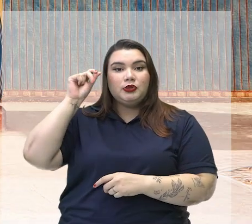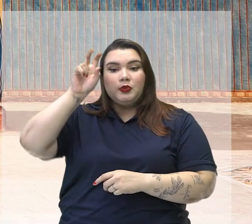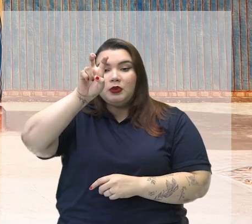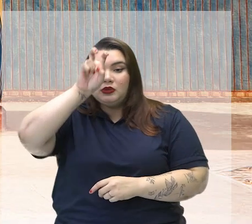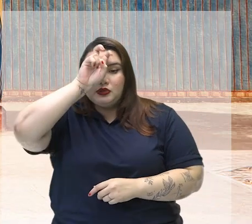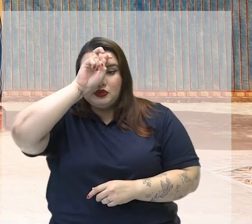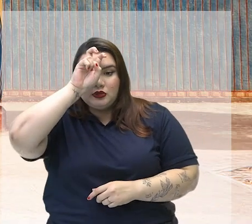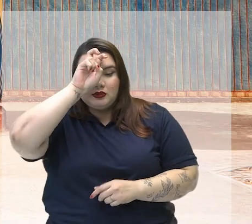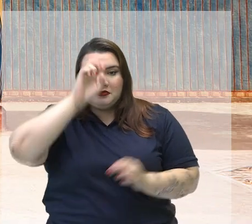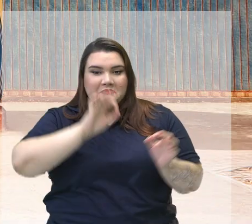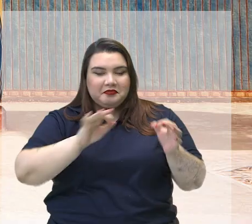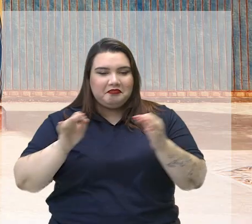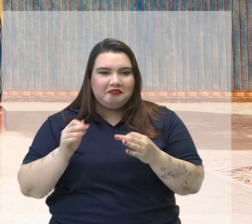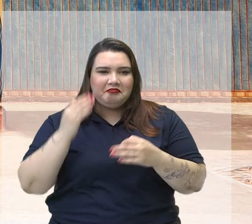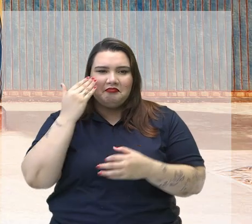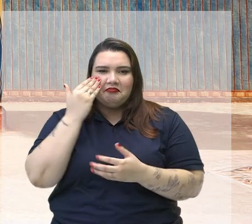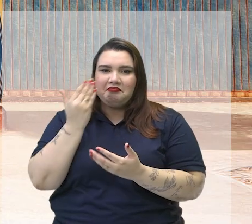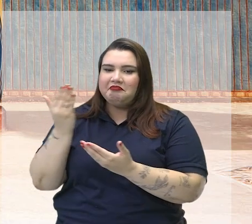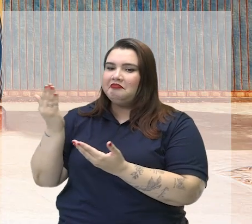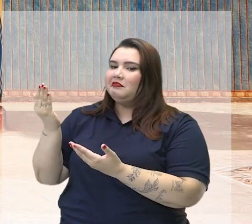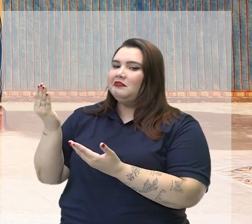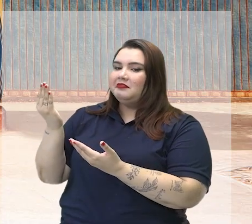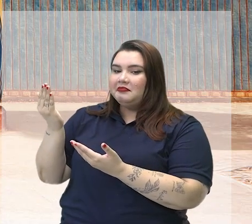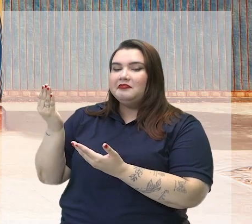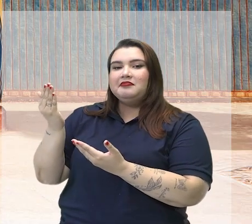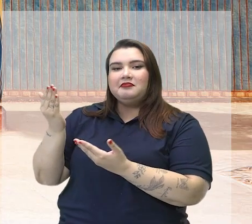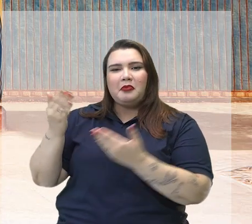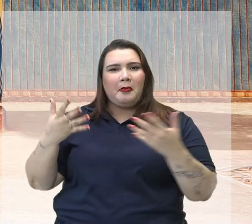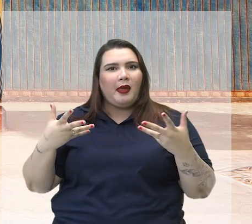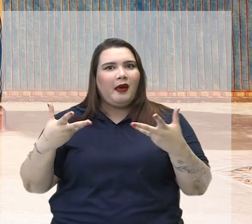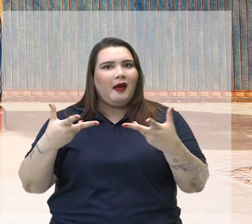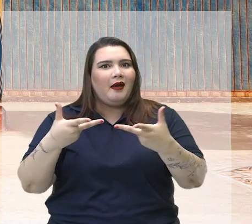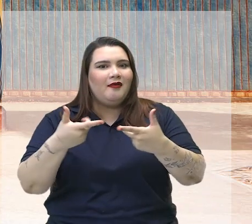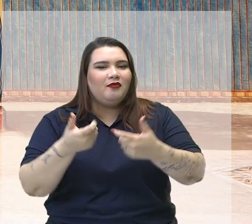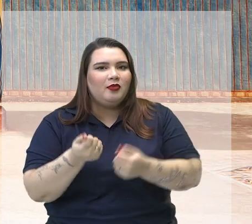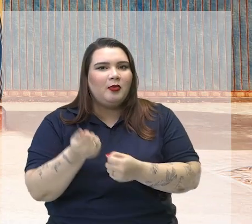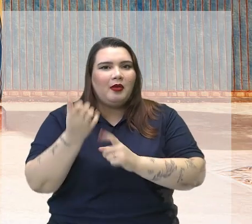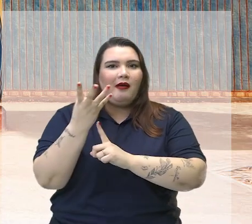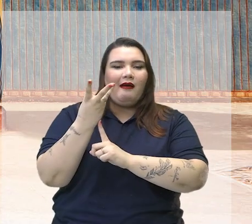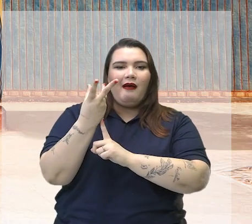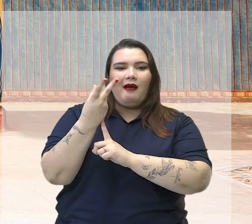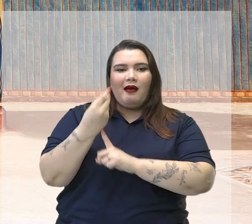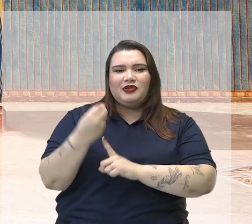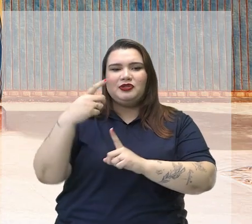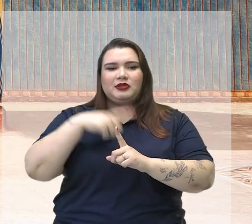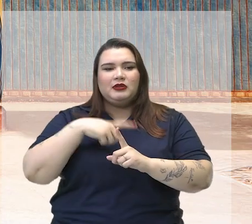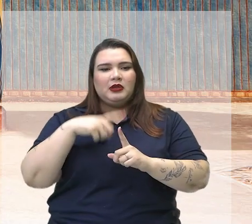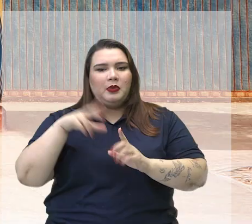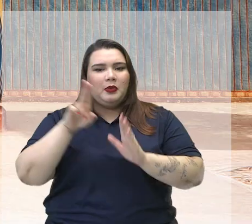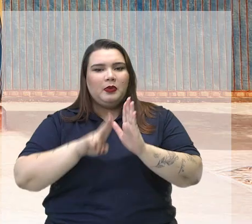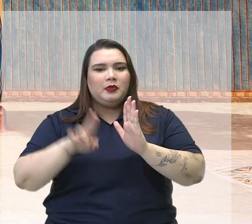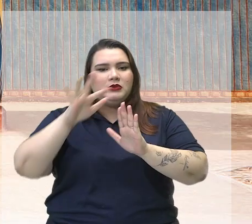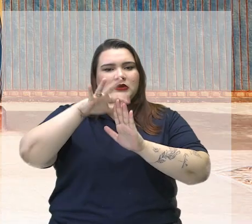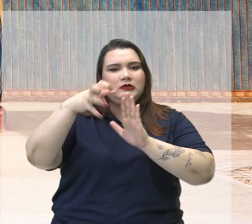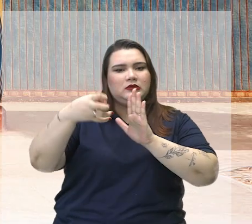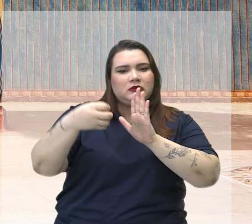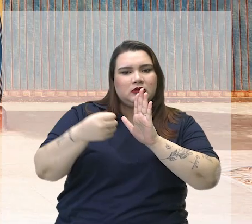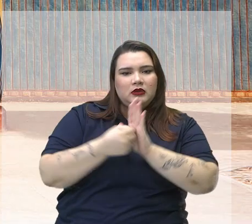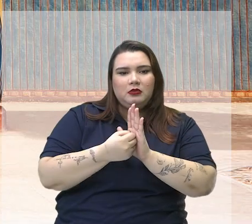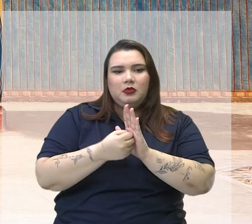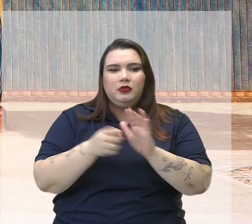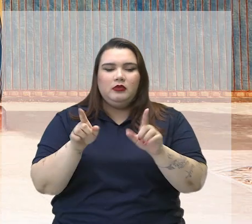só como é que eram as pinturas desse período. Então, era muito simbólica, tanto a pintura quanto